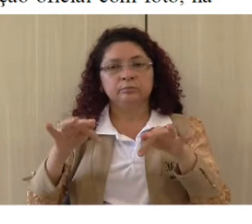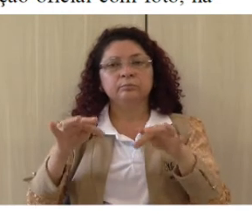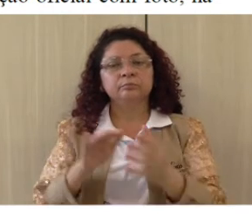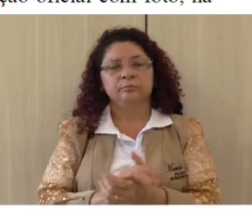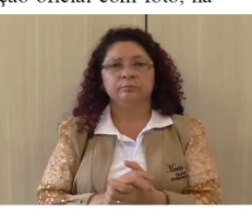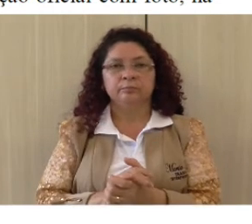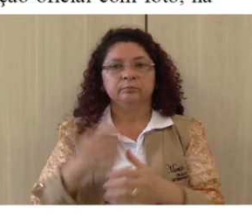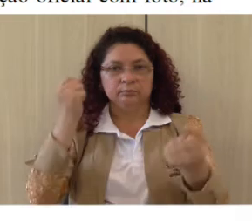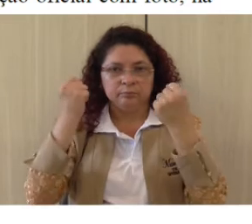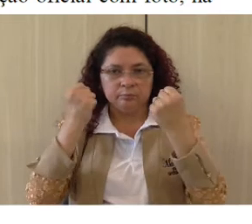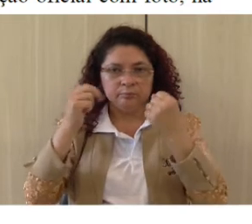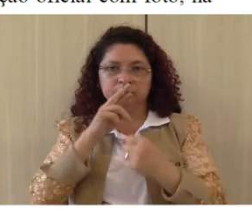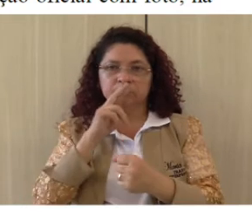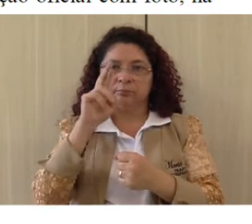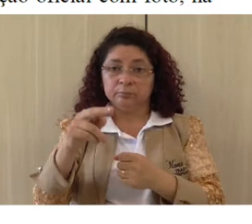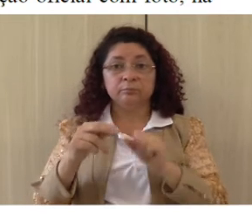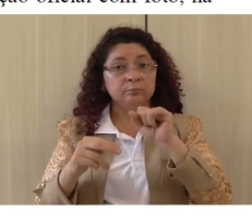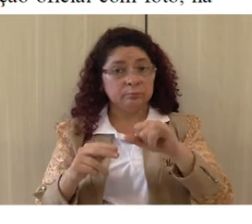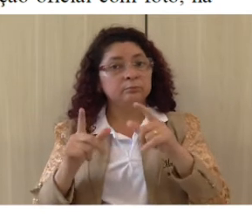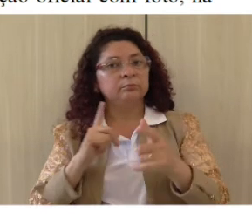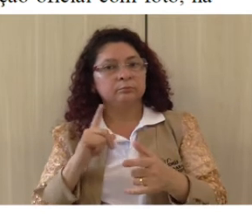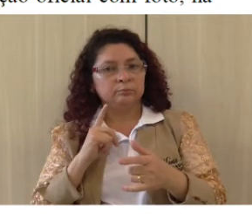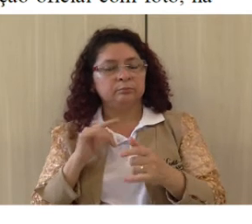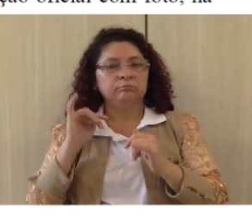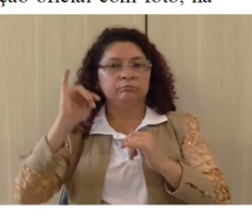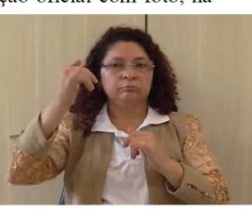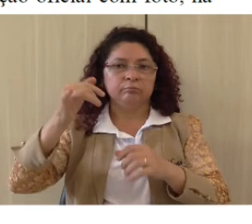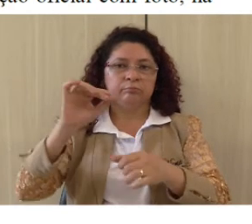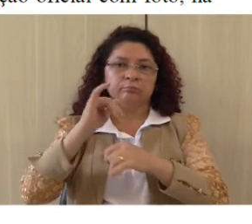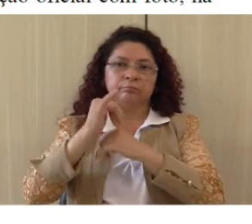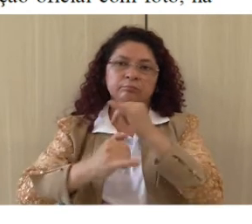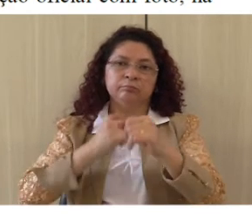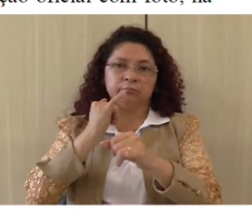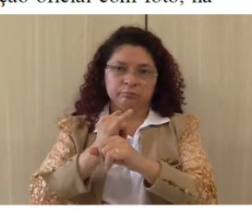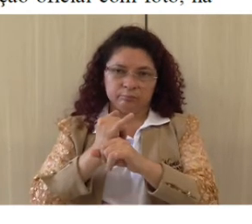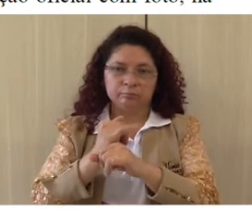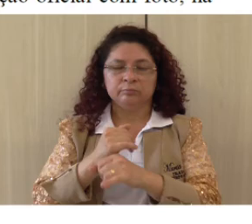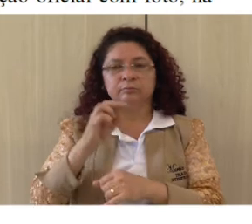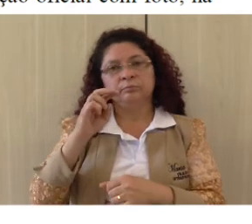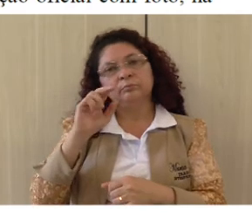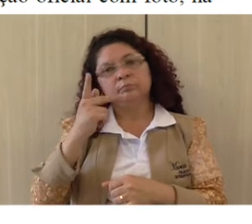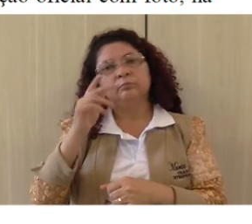após análise dos recursos, se houver, será divulgado na internet, no endereço eletrônico